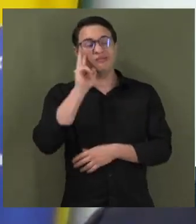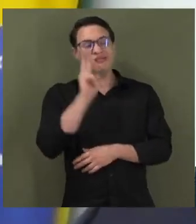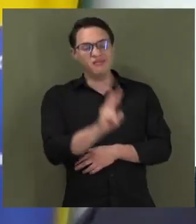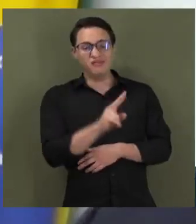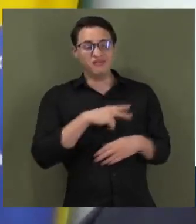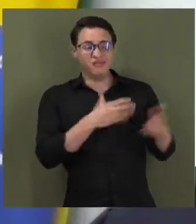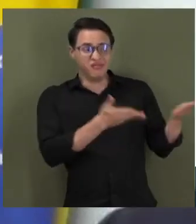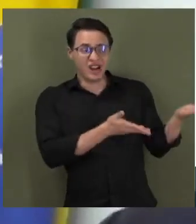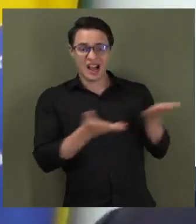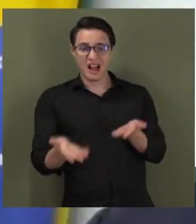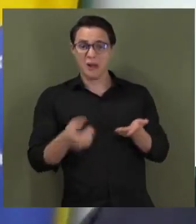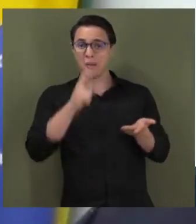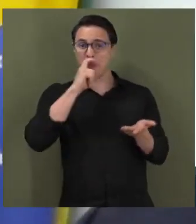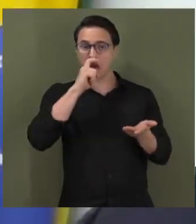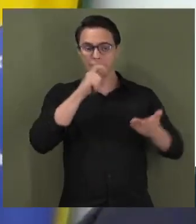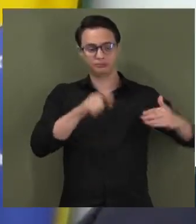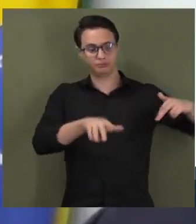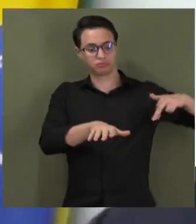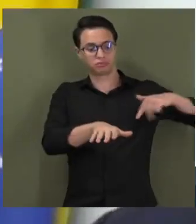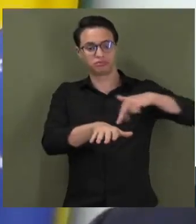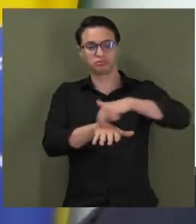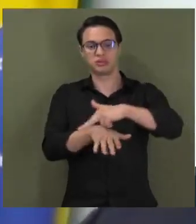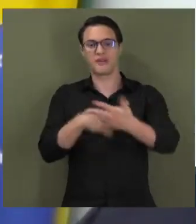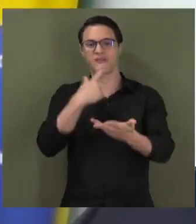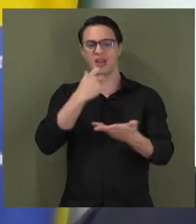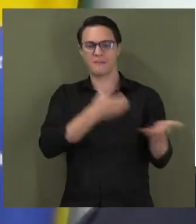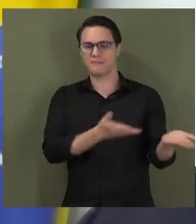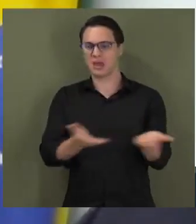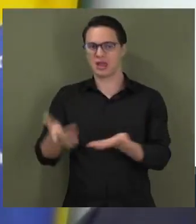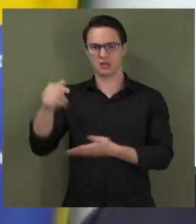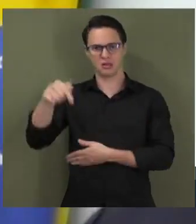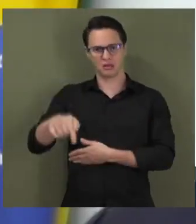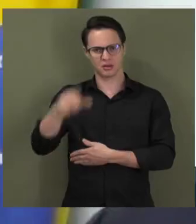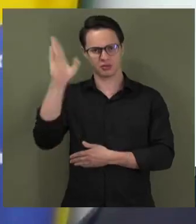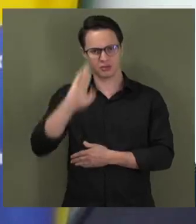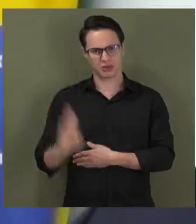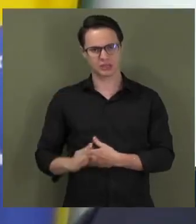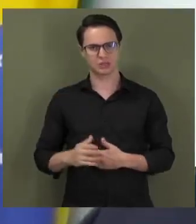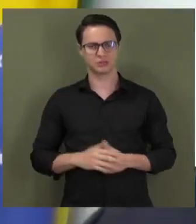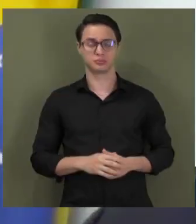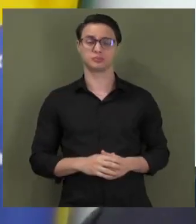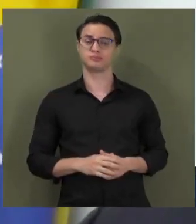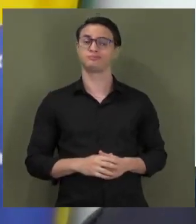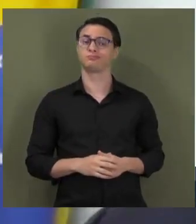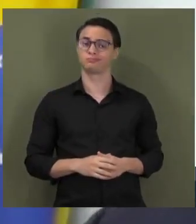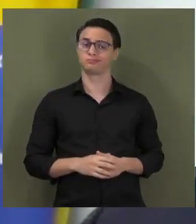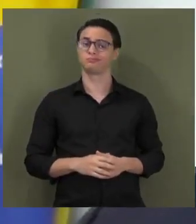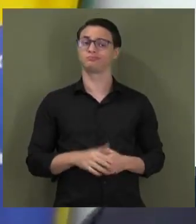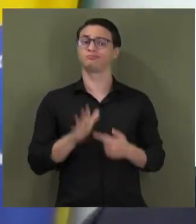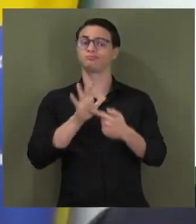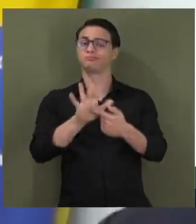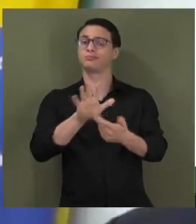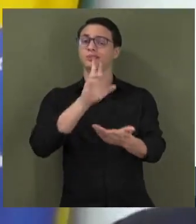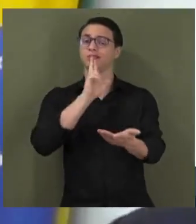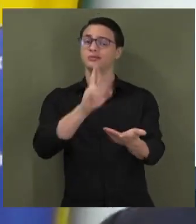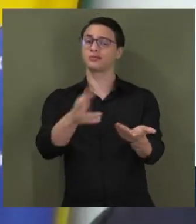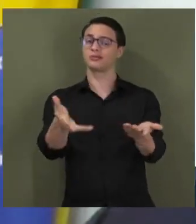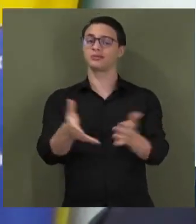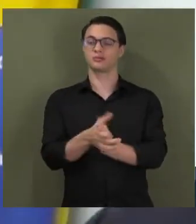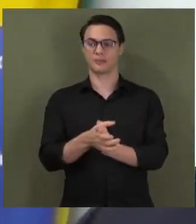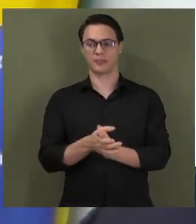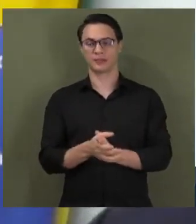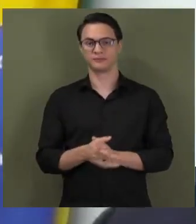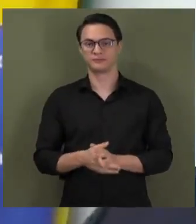Lula recebe o Maduro com honras de Estado no Brasil. Está aí o resultado. Está aí o resultado.